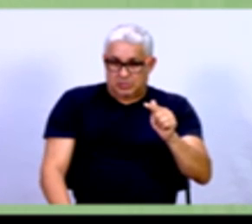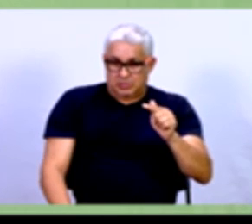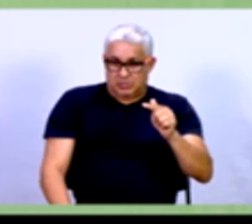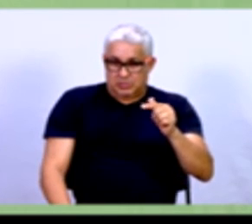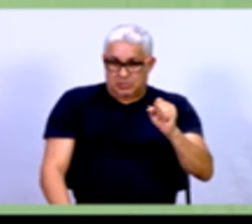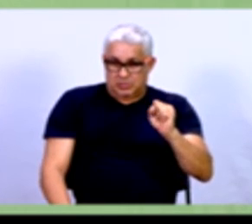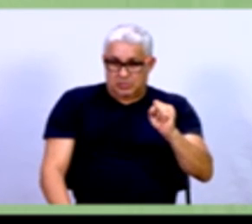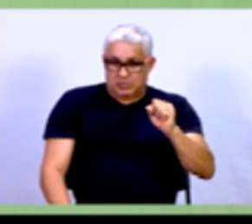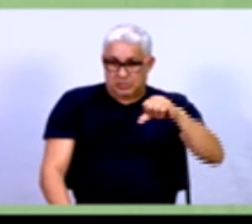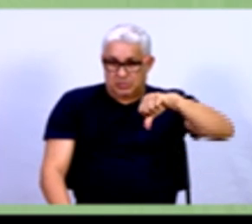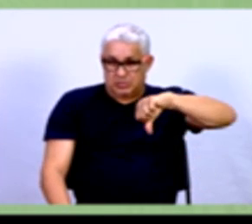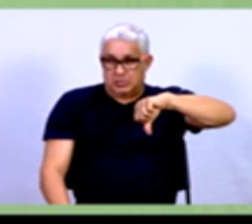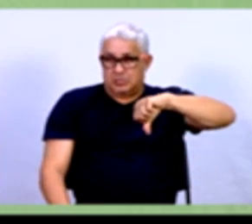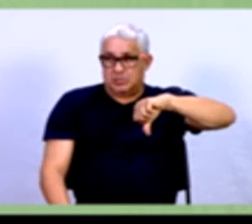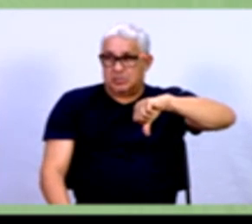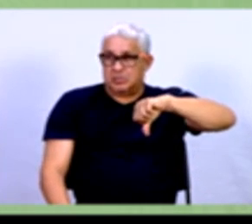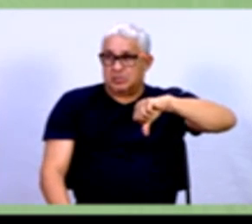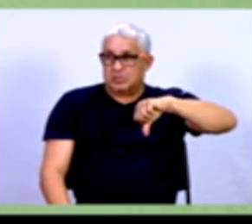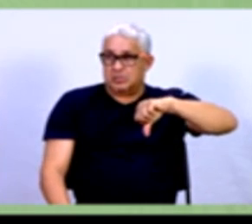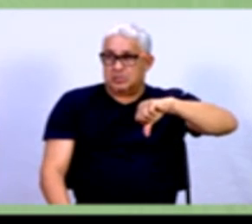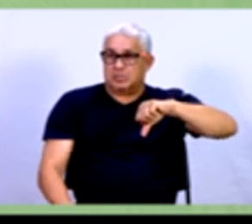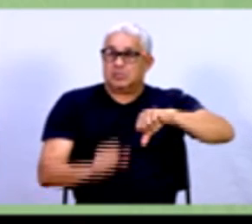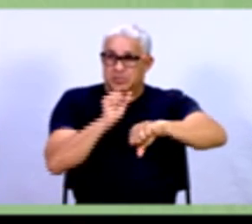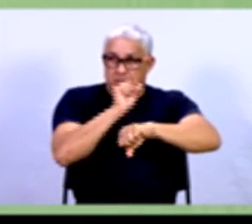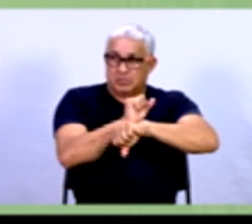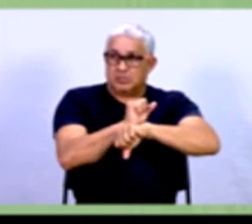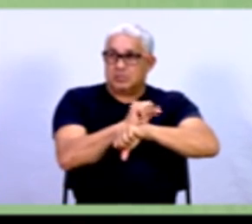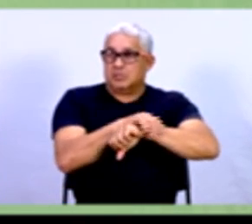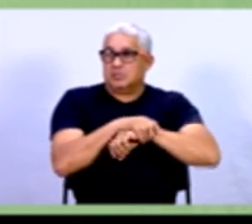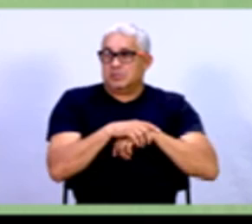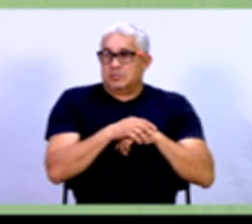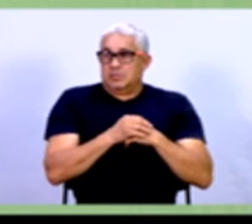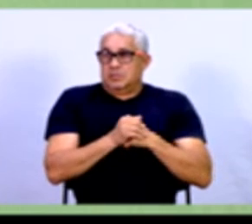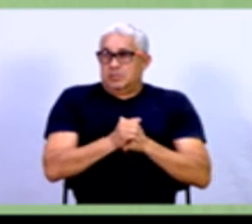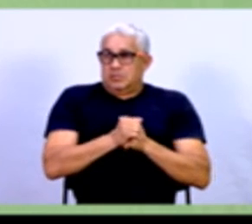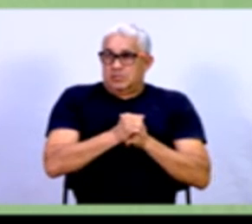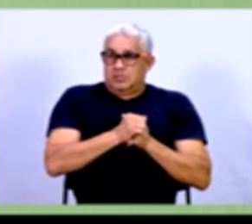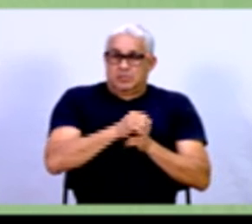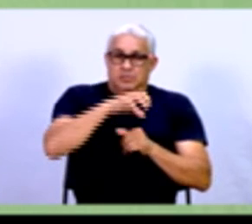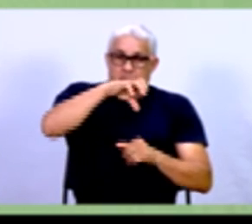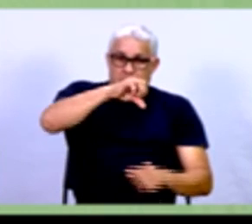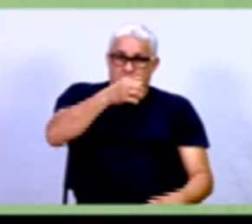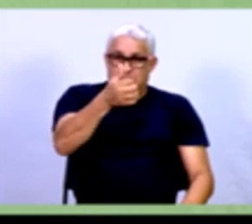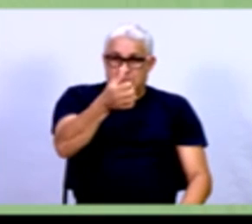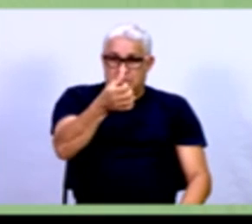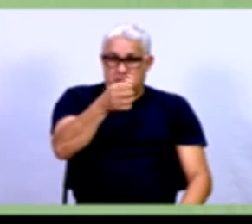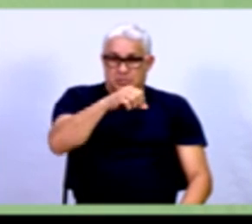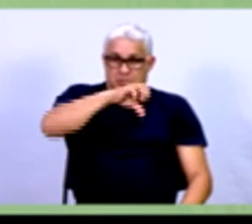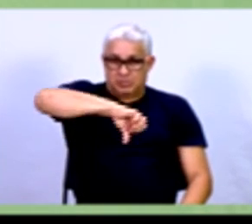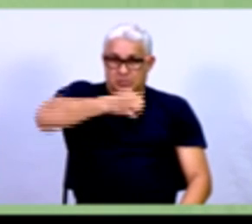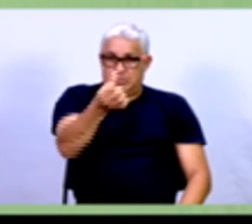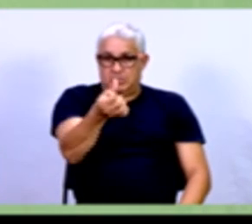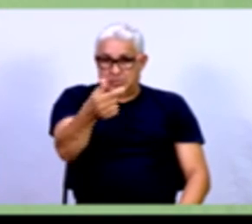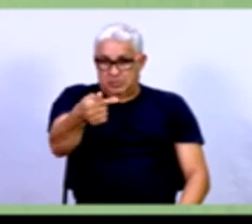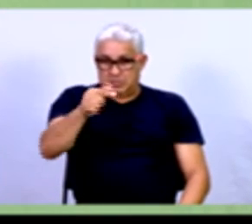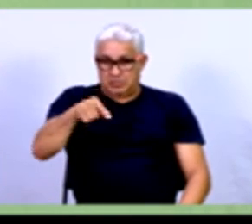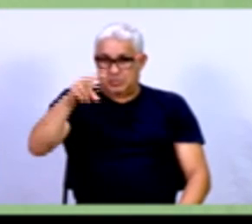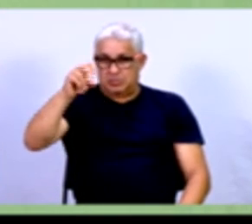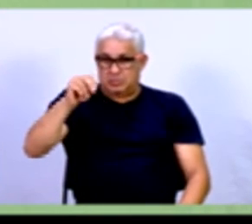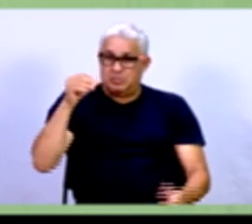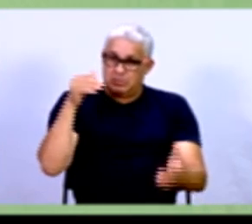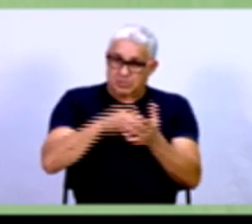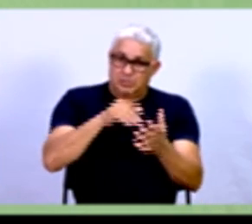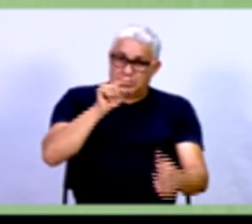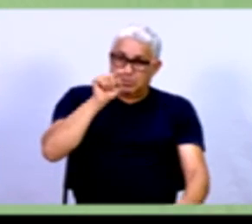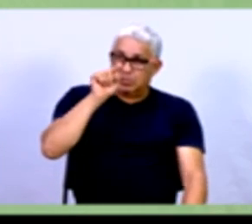7, 8, 9. Olha o 9 aqui, tá? De 967,50 até